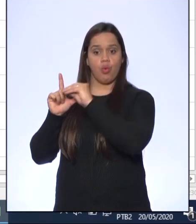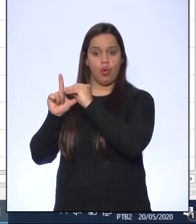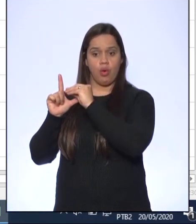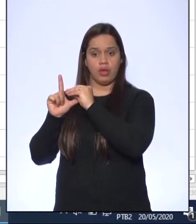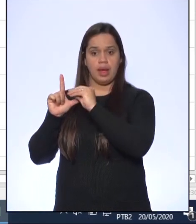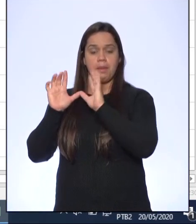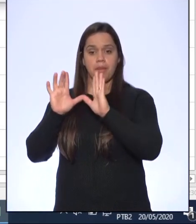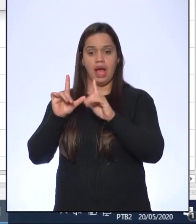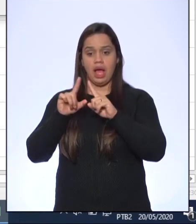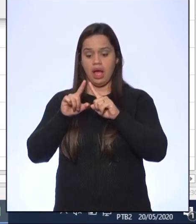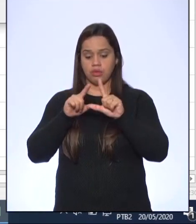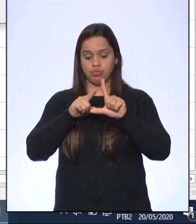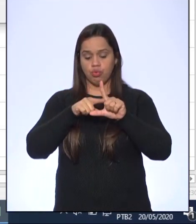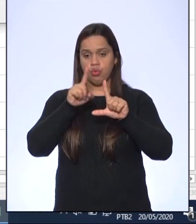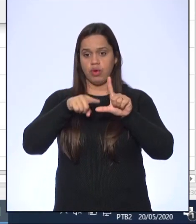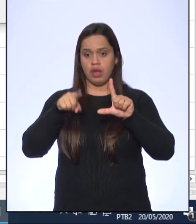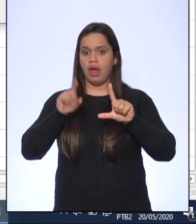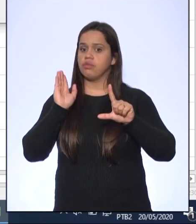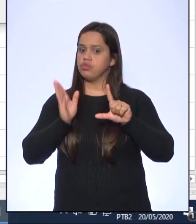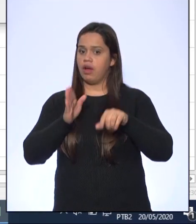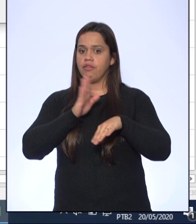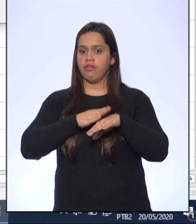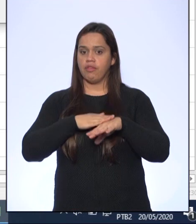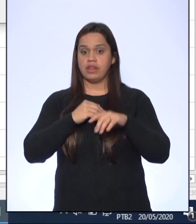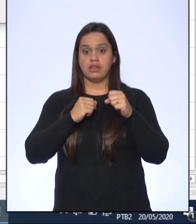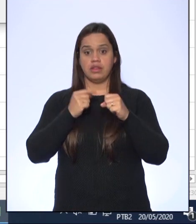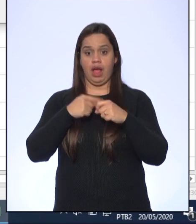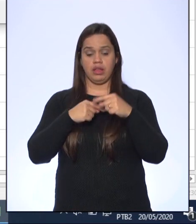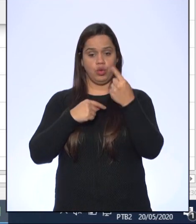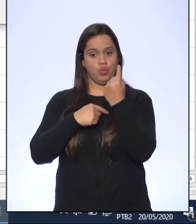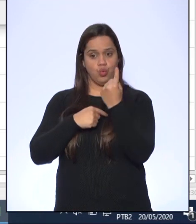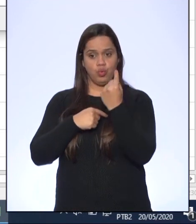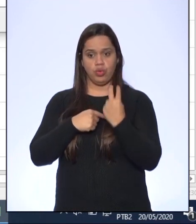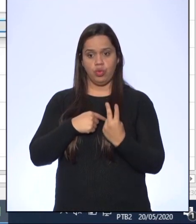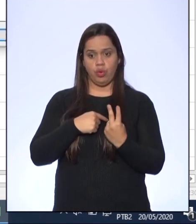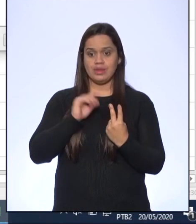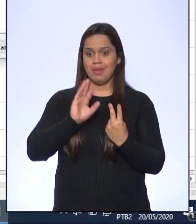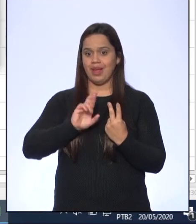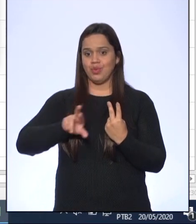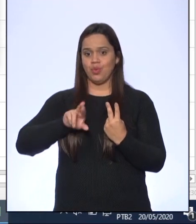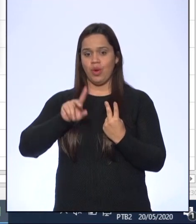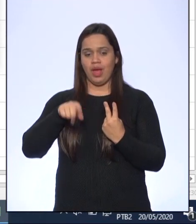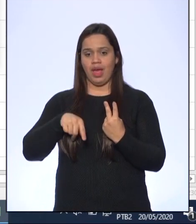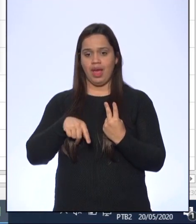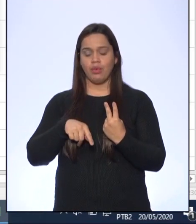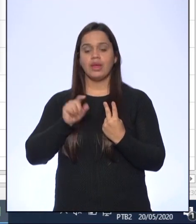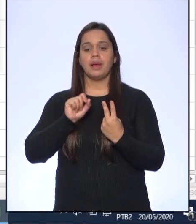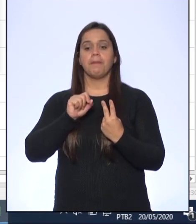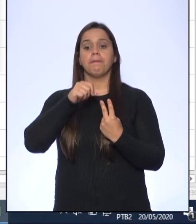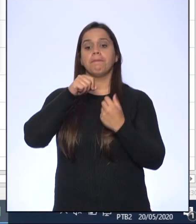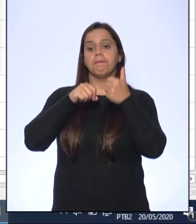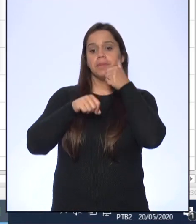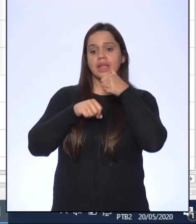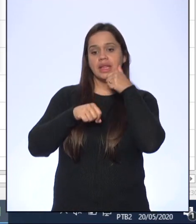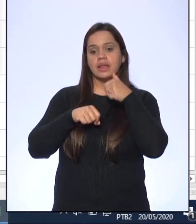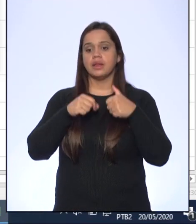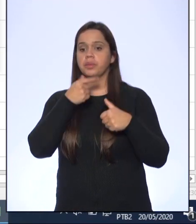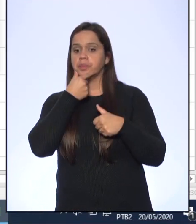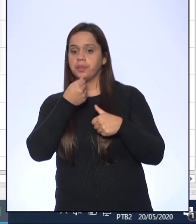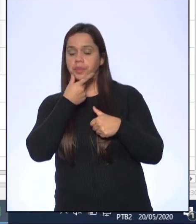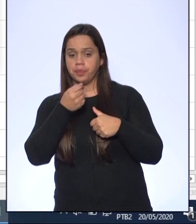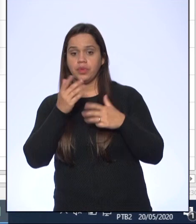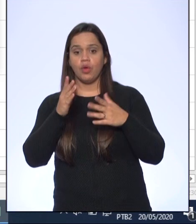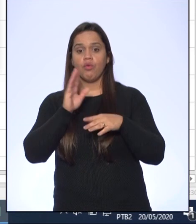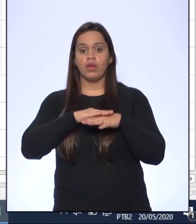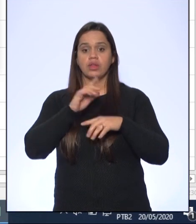já foi até feito, só que está 1 e 2. Mas não é 1 e 2, são os meninos e as meninas. O que eu tenho que fazer? Eu